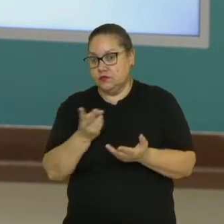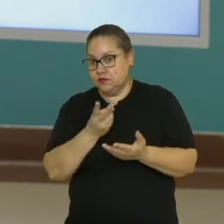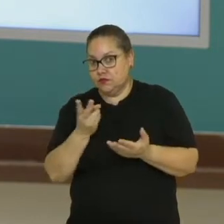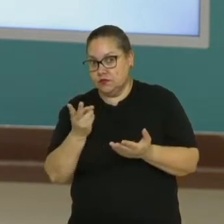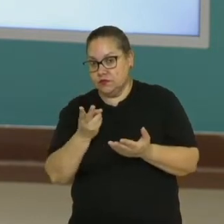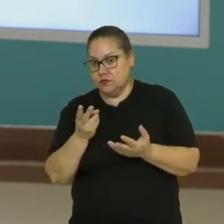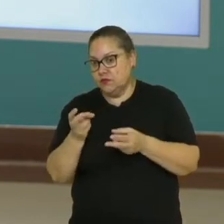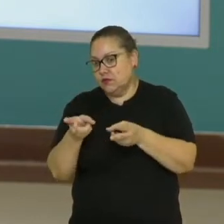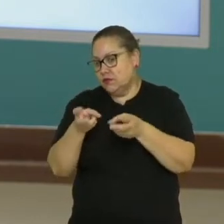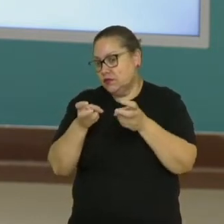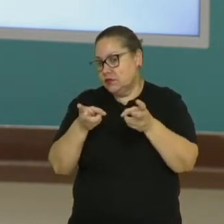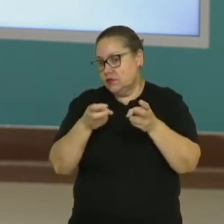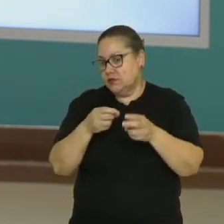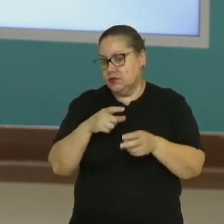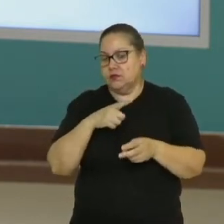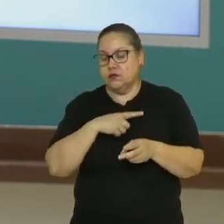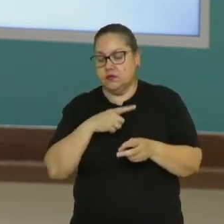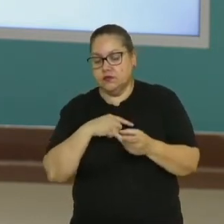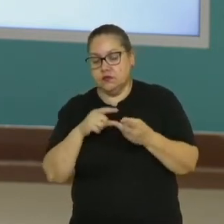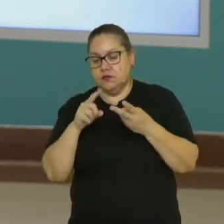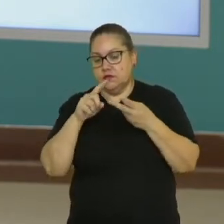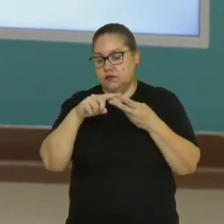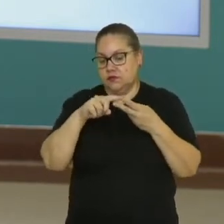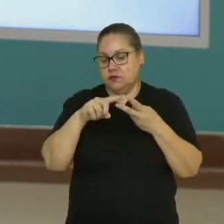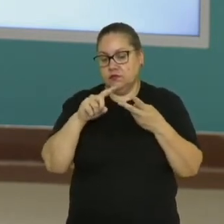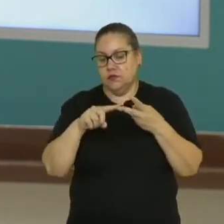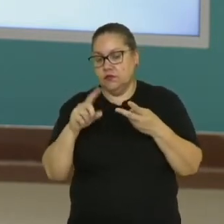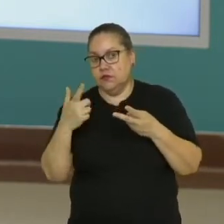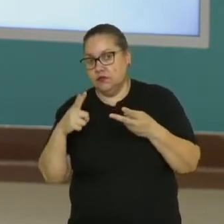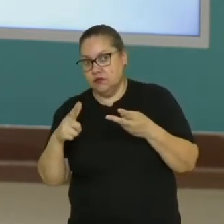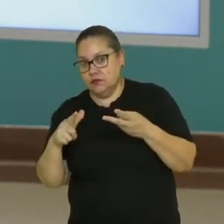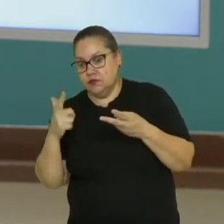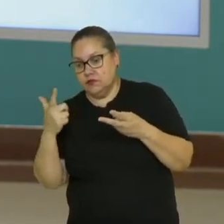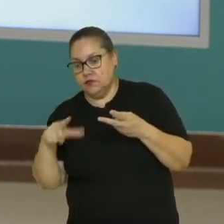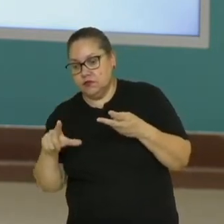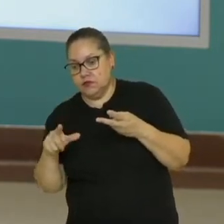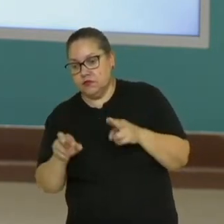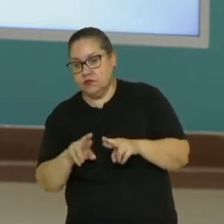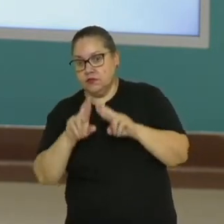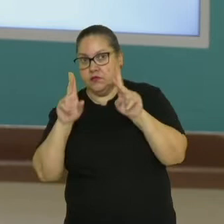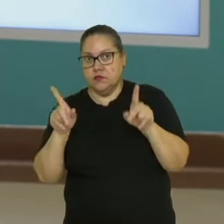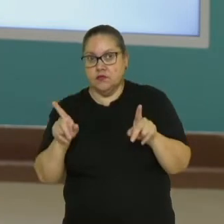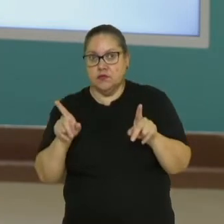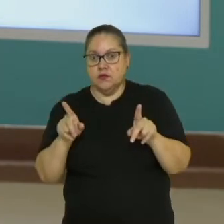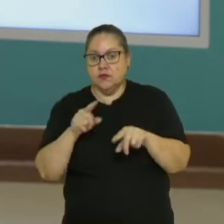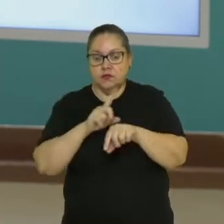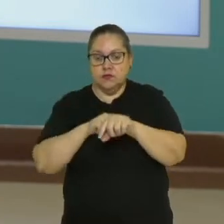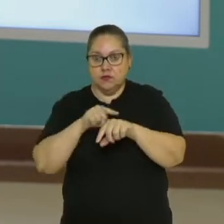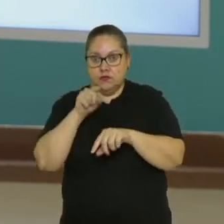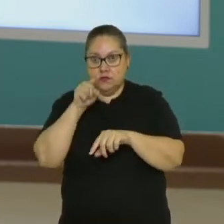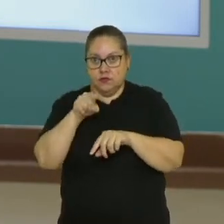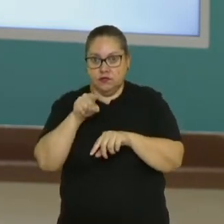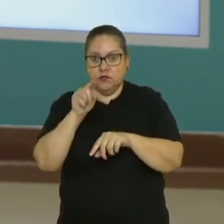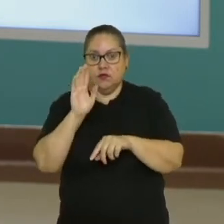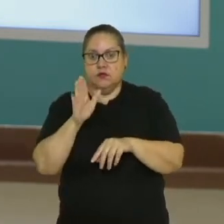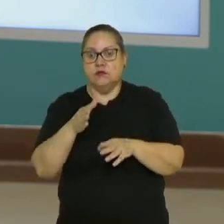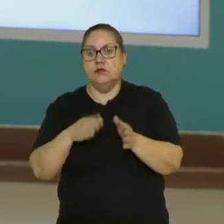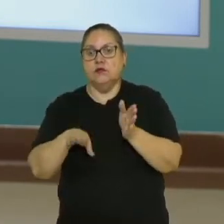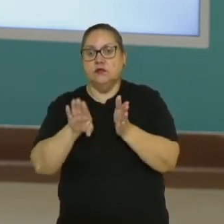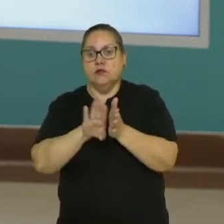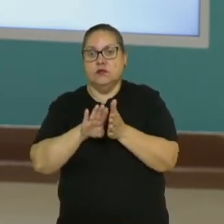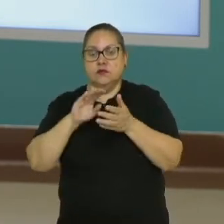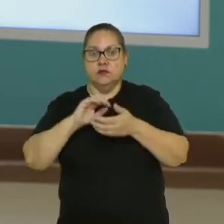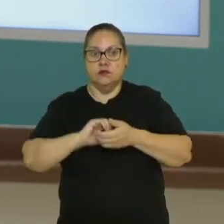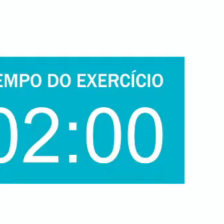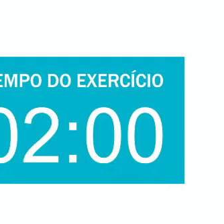e perceber o que tem uma e que não tem na outra, suas diferenças. Eu vou dar um tempinho para você e eu já retorno.